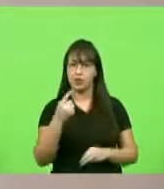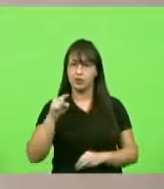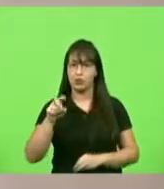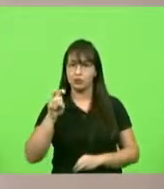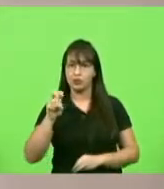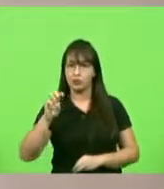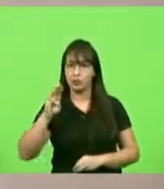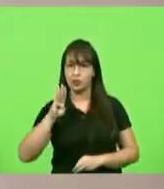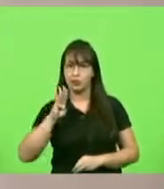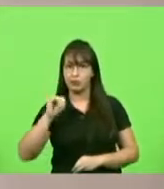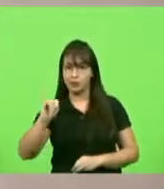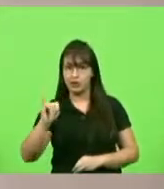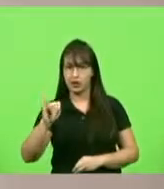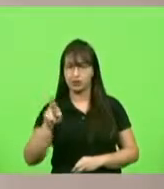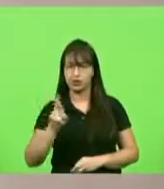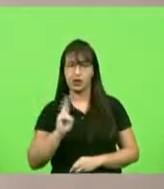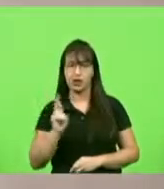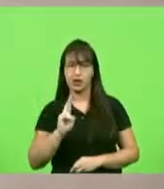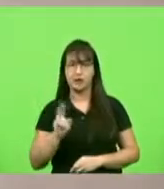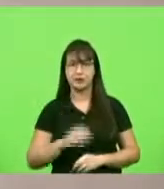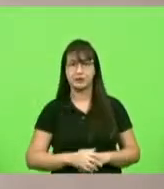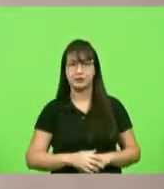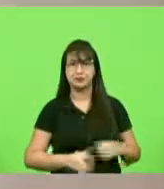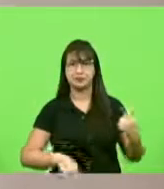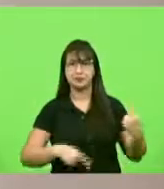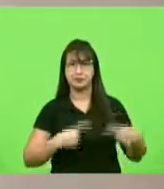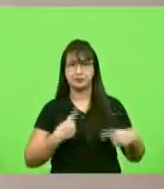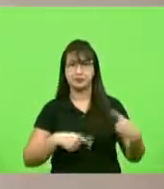discussão, não havendo quem queira discutir,